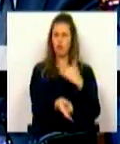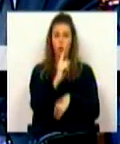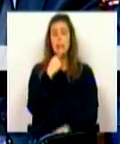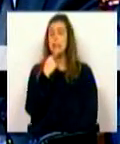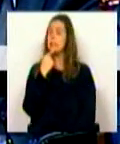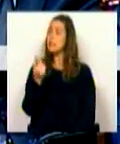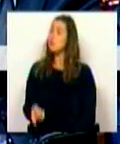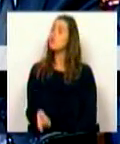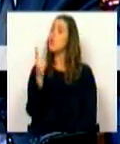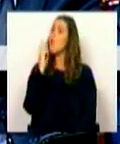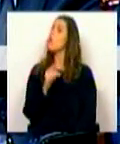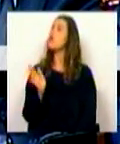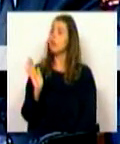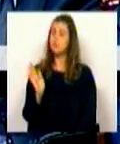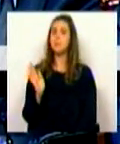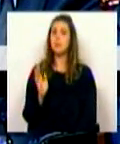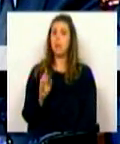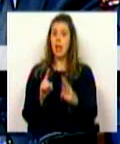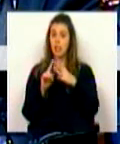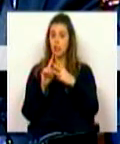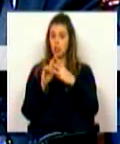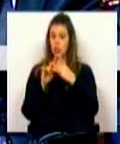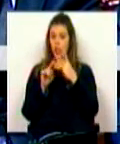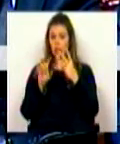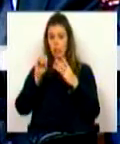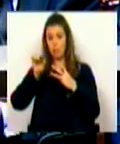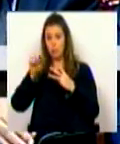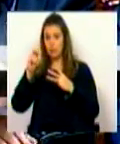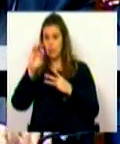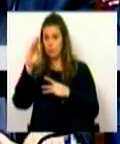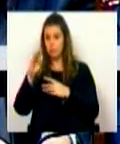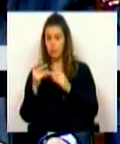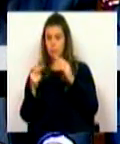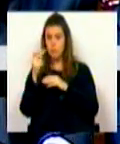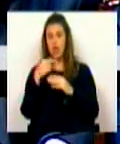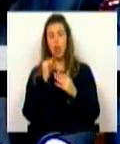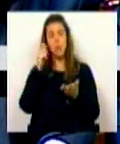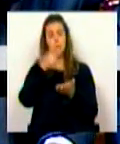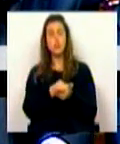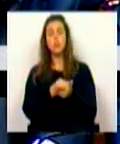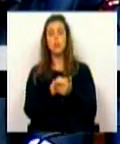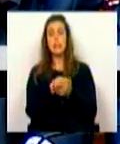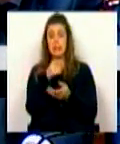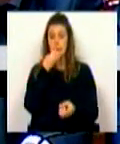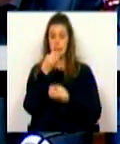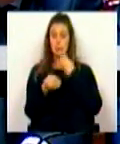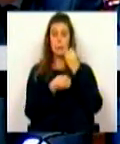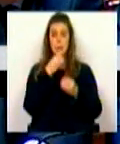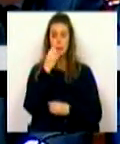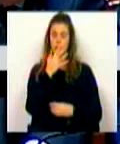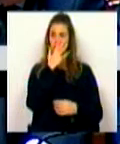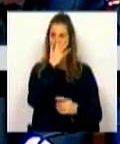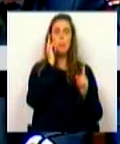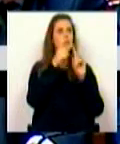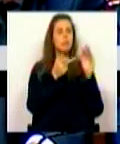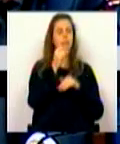que nós dizemos é que as 0,3 de aumento da carga fiscal se explicam não por aumento